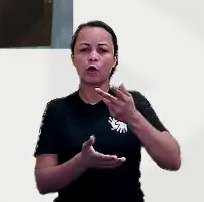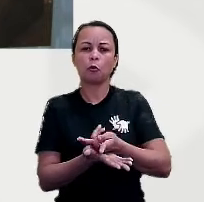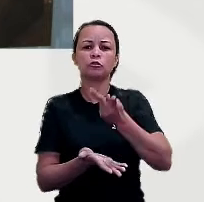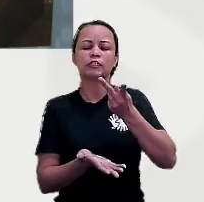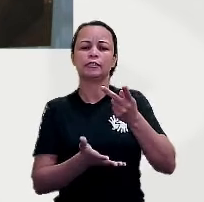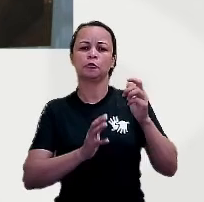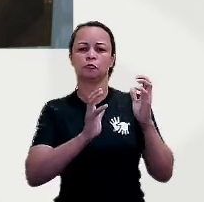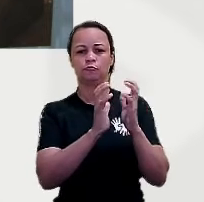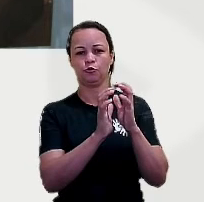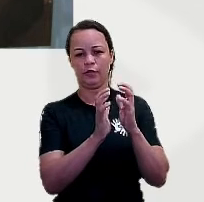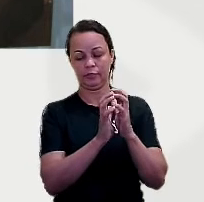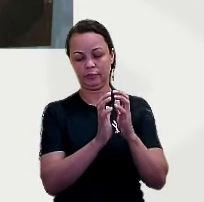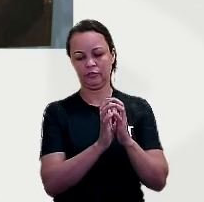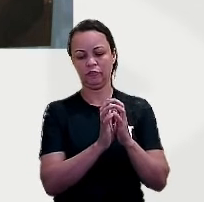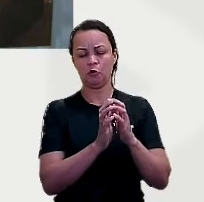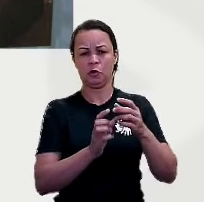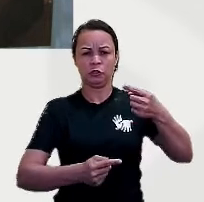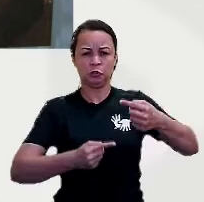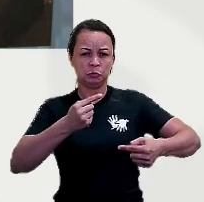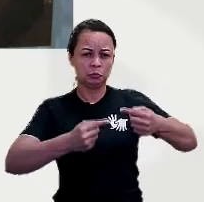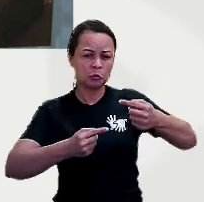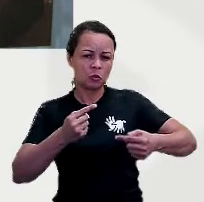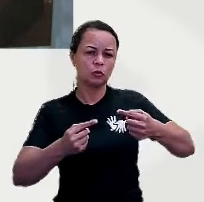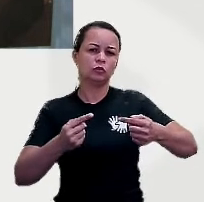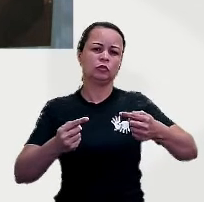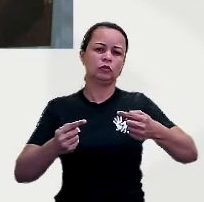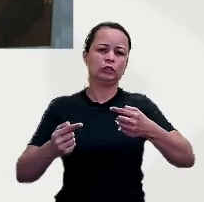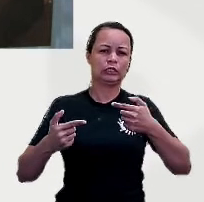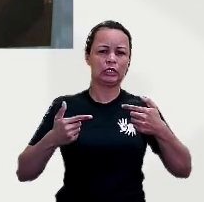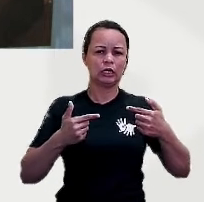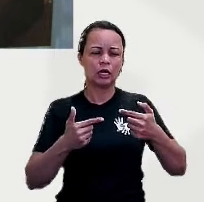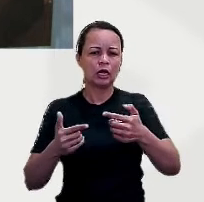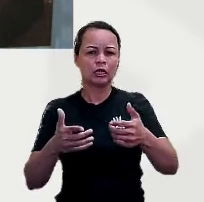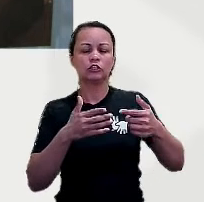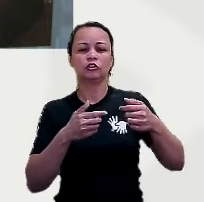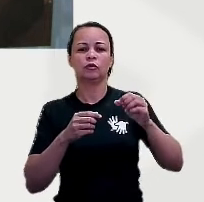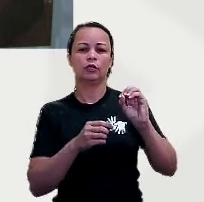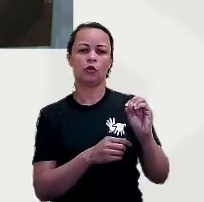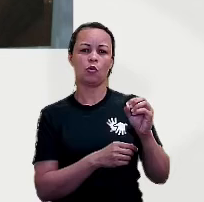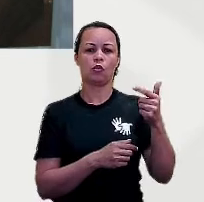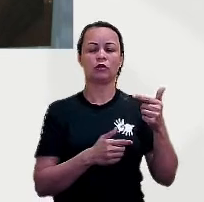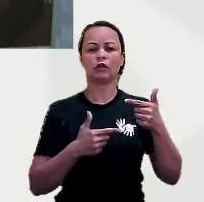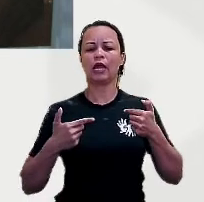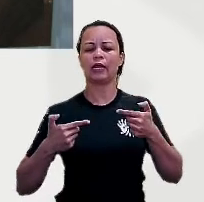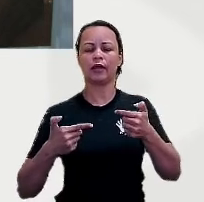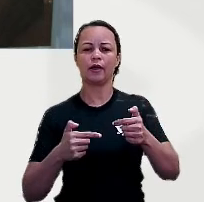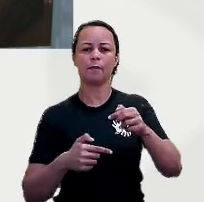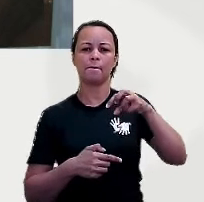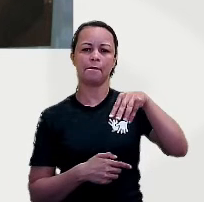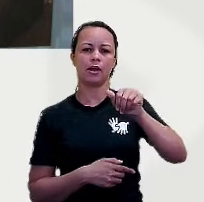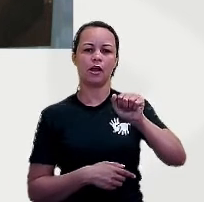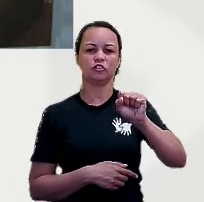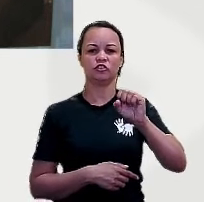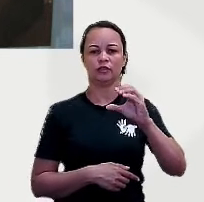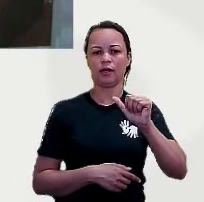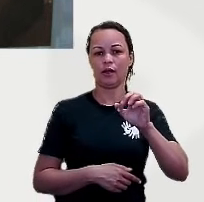numa disputa política entre Recife e Olinda, chamada Guerra dos Mascates.